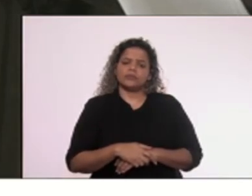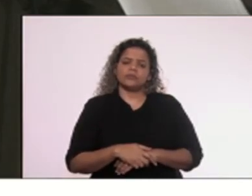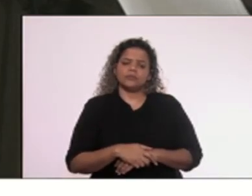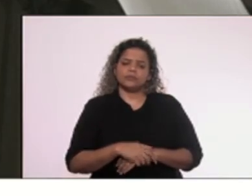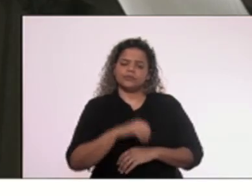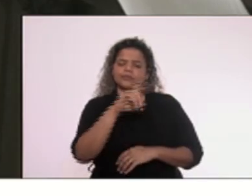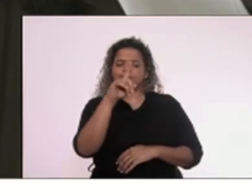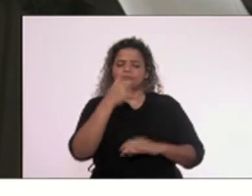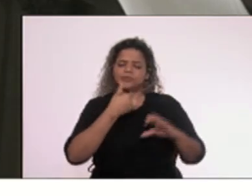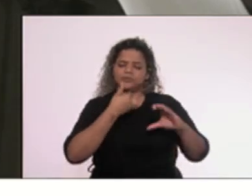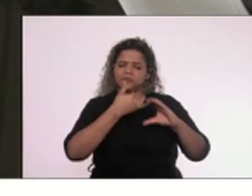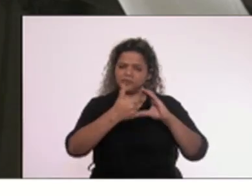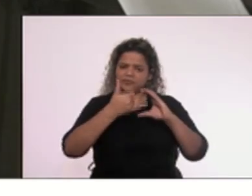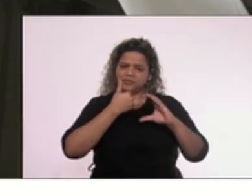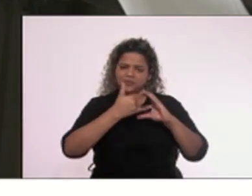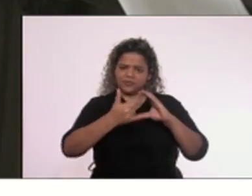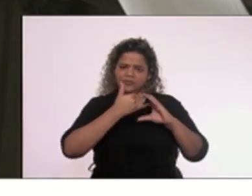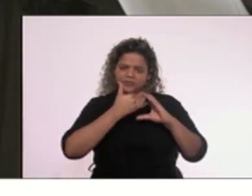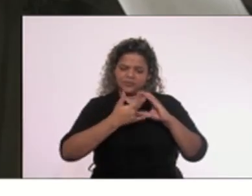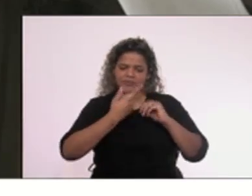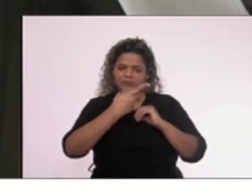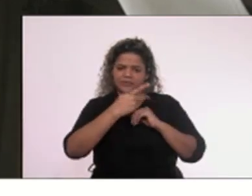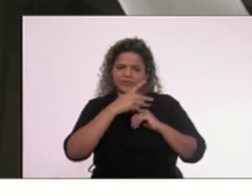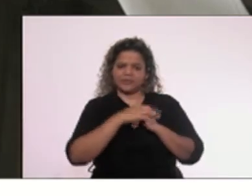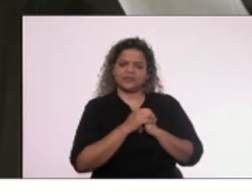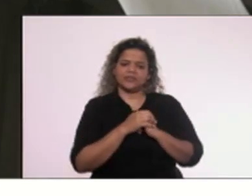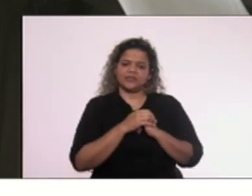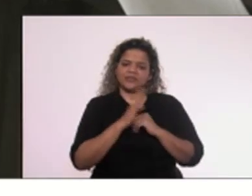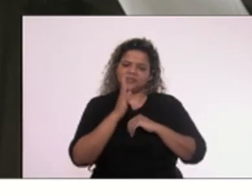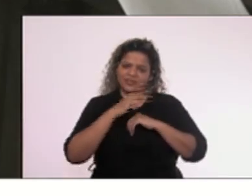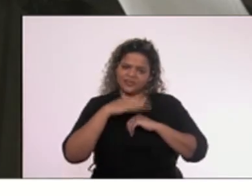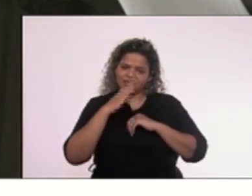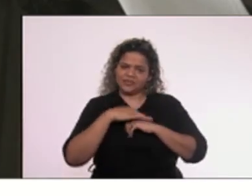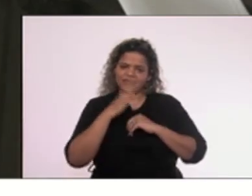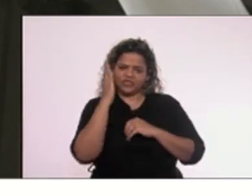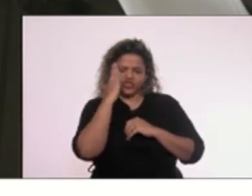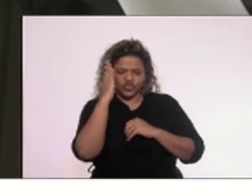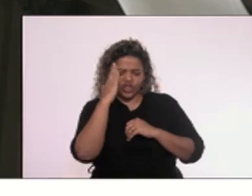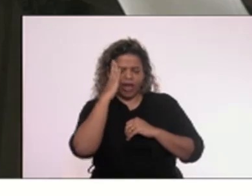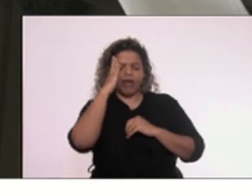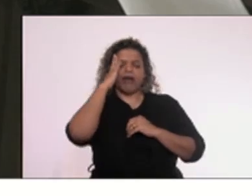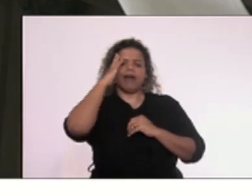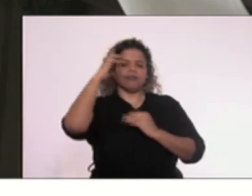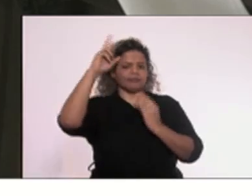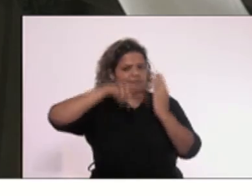Zap, por Vossa Excelência, para Vossa Excelência já analisar